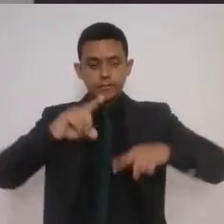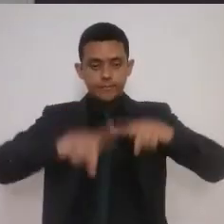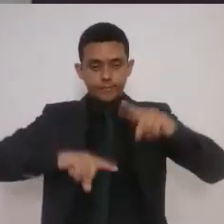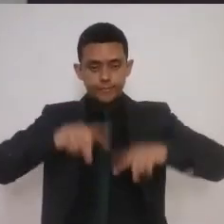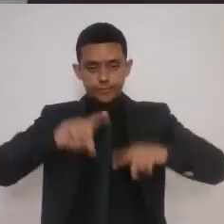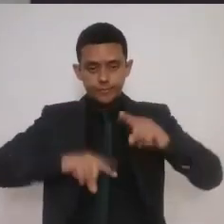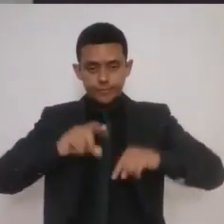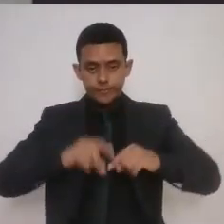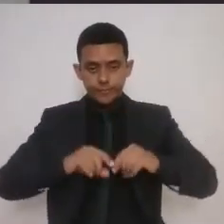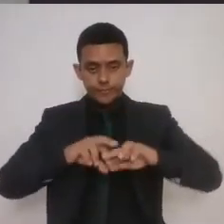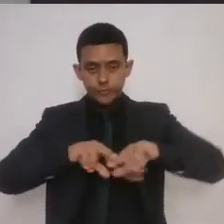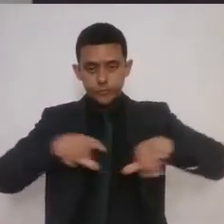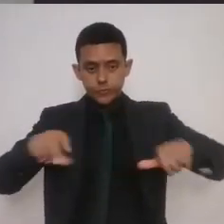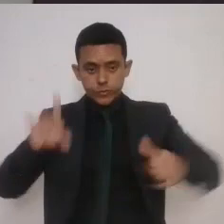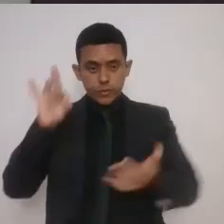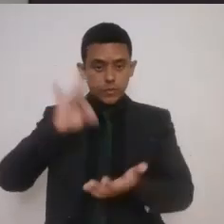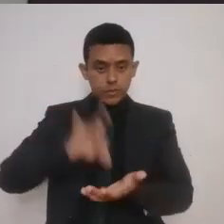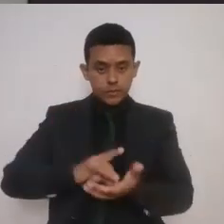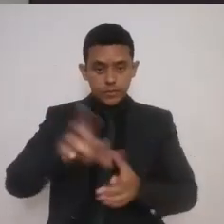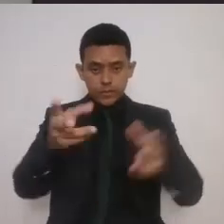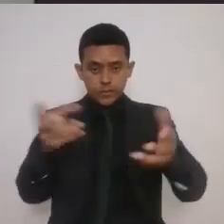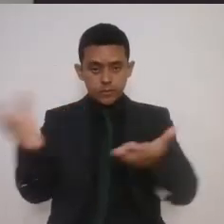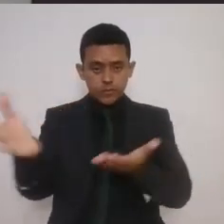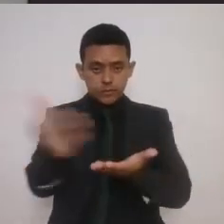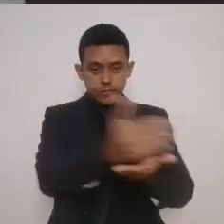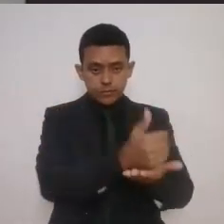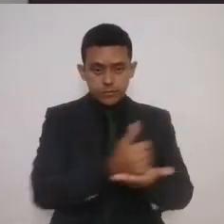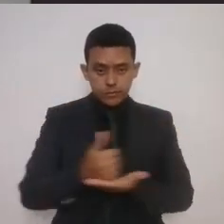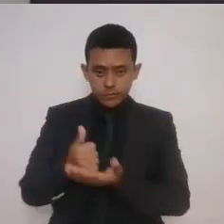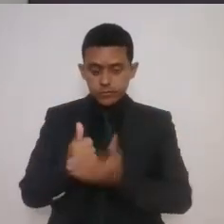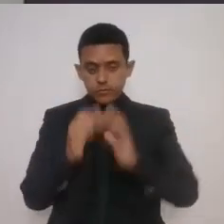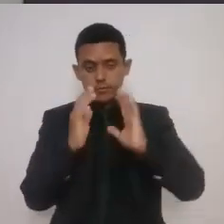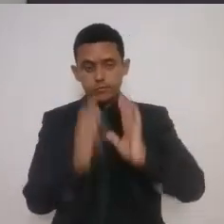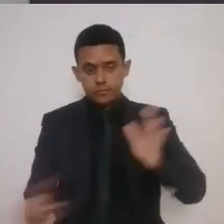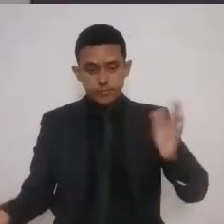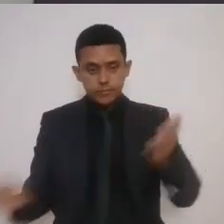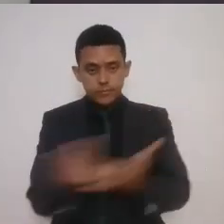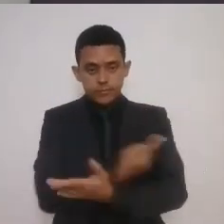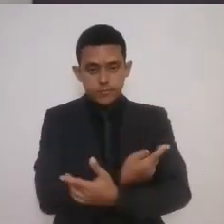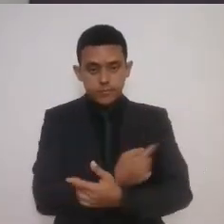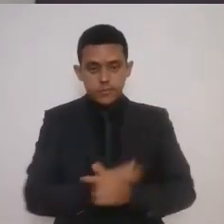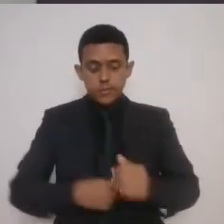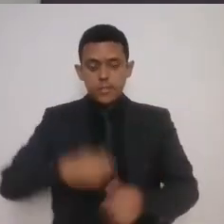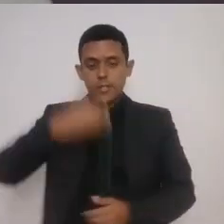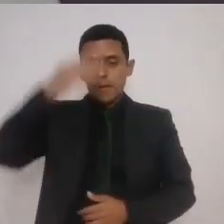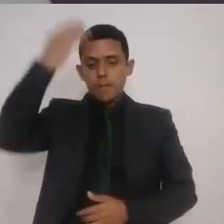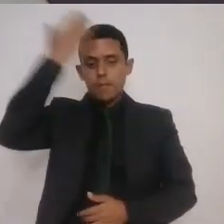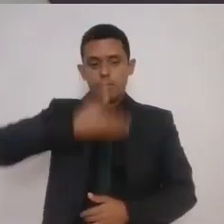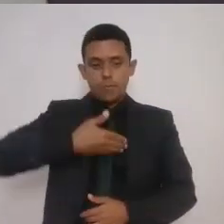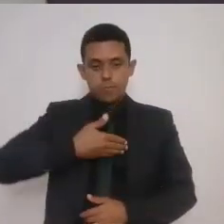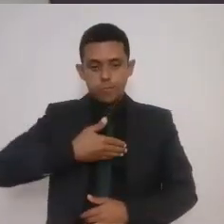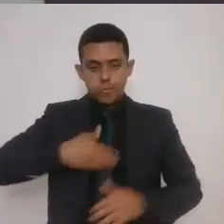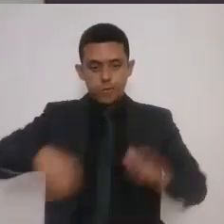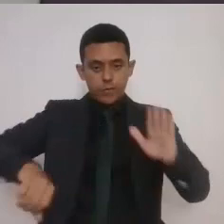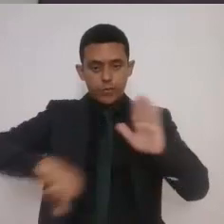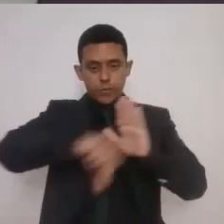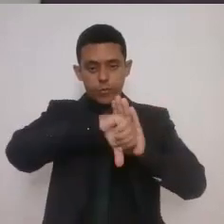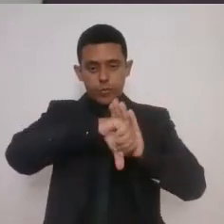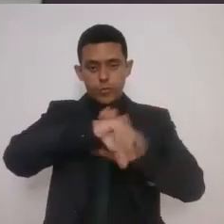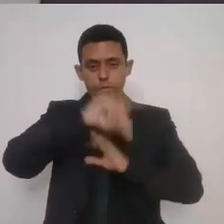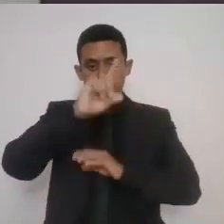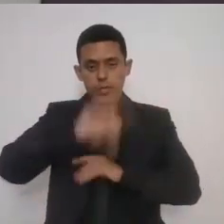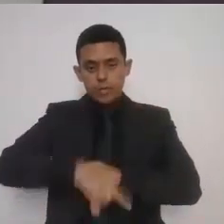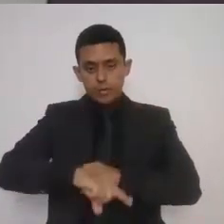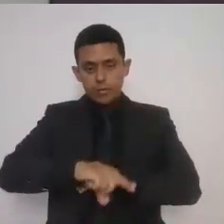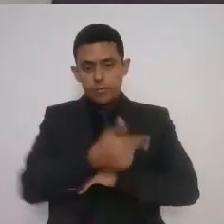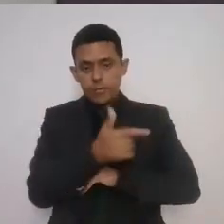os fatos apurados, como ocorre na espécie, em que as provas de um delito poderão influir diretamente na prova de